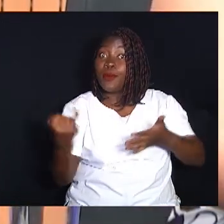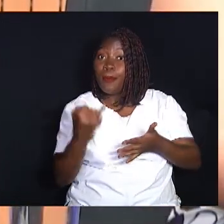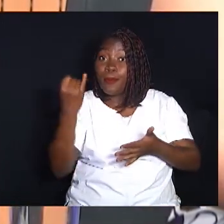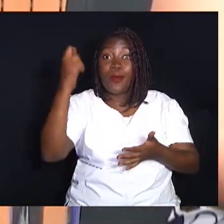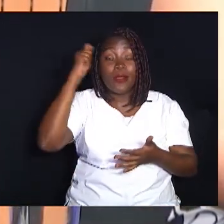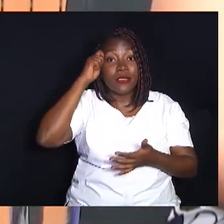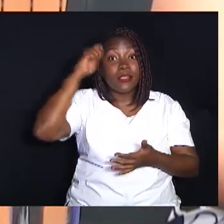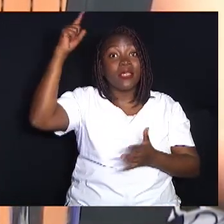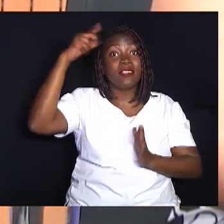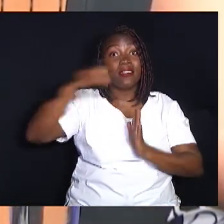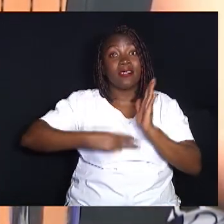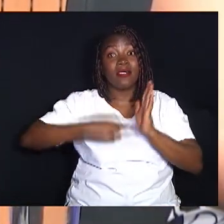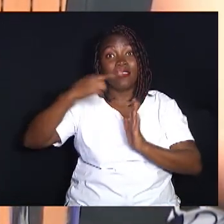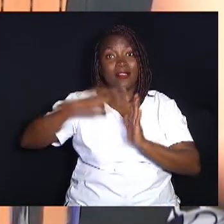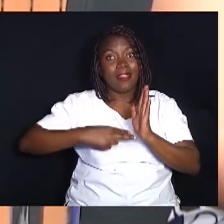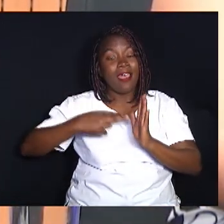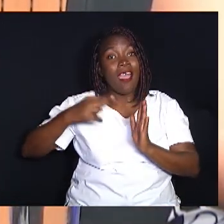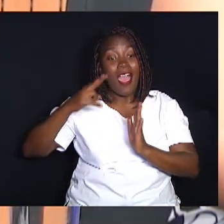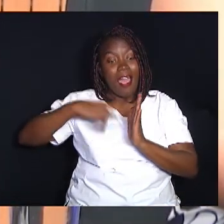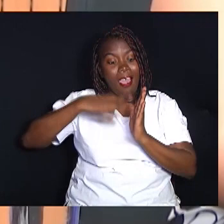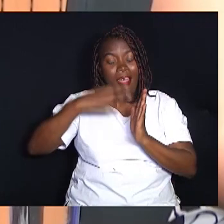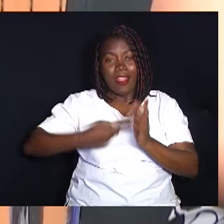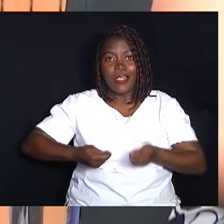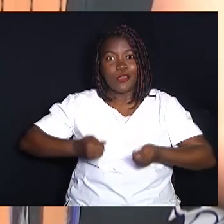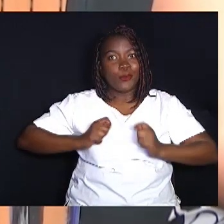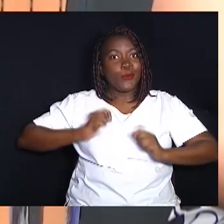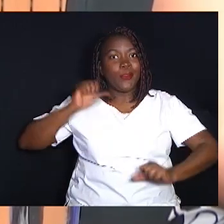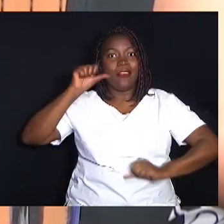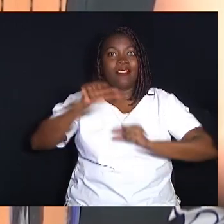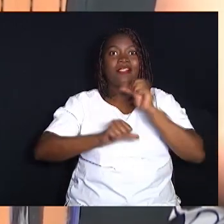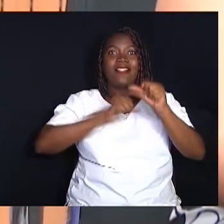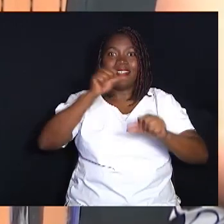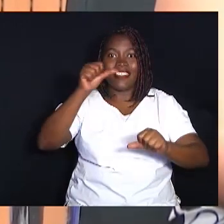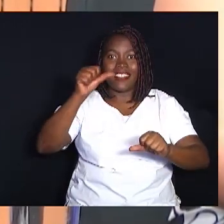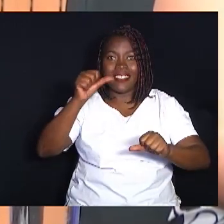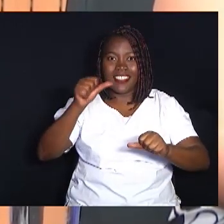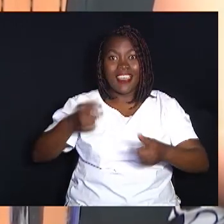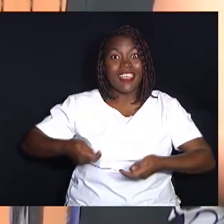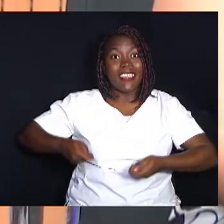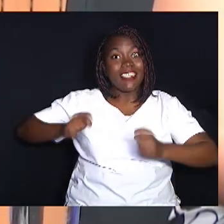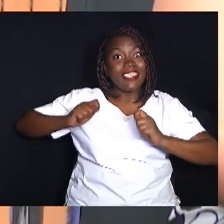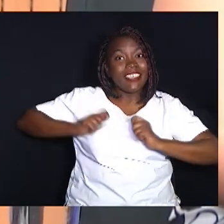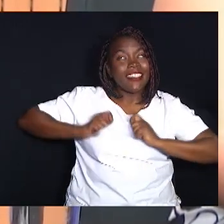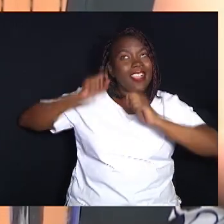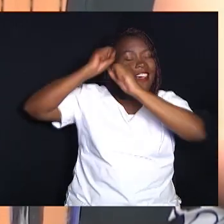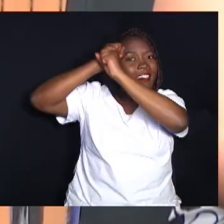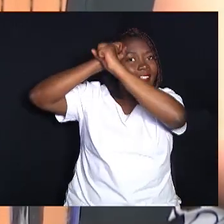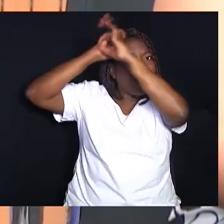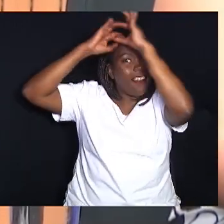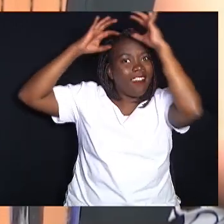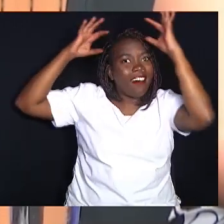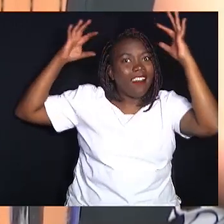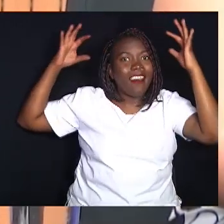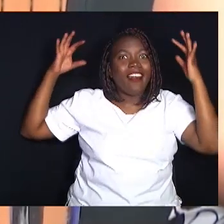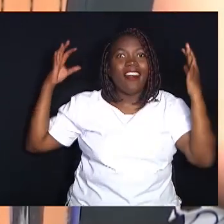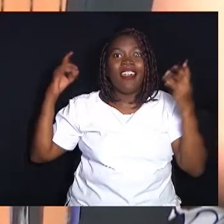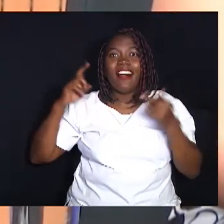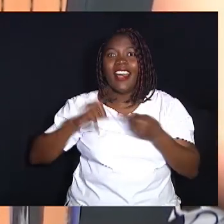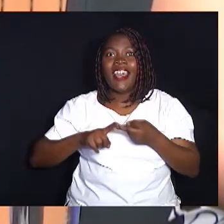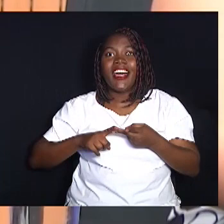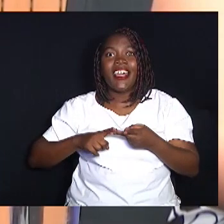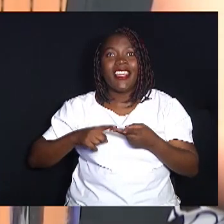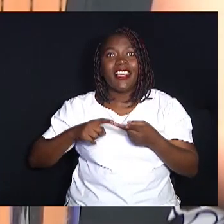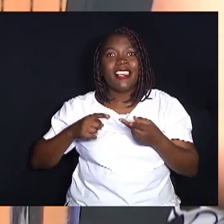leitura, ela transforma, né? Ela dá criatividade, ela